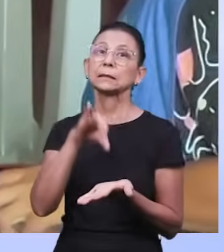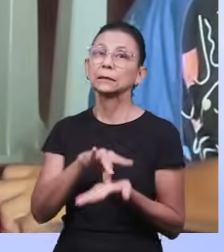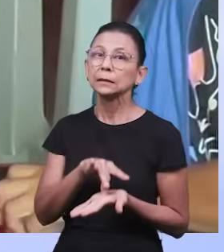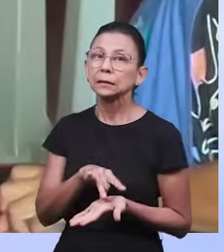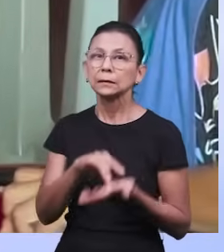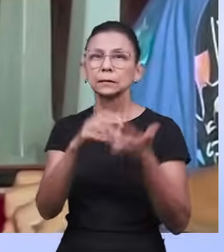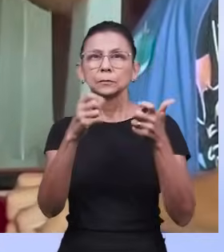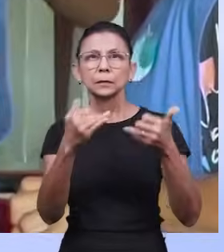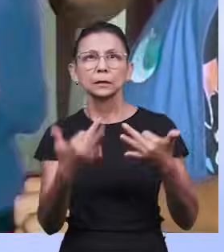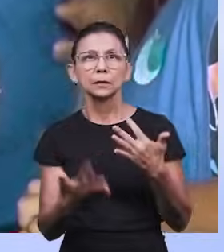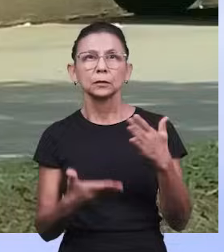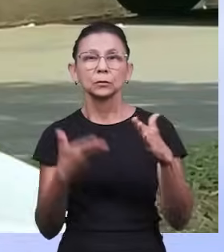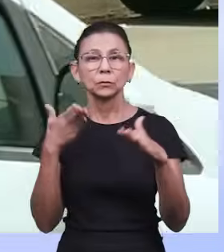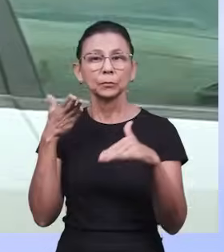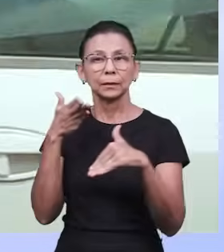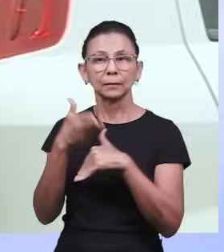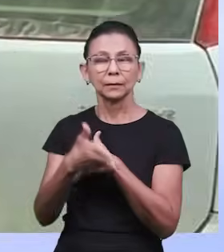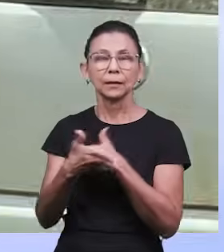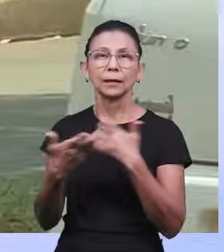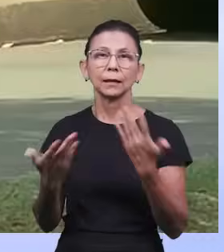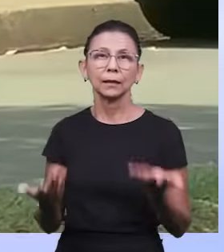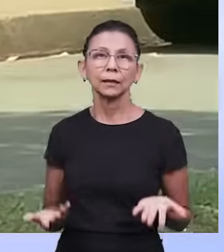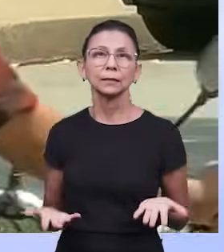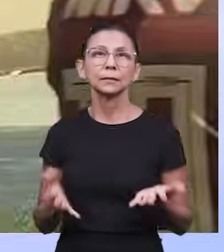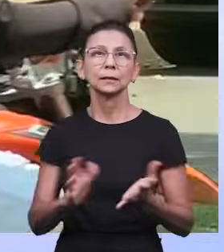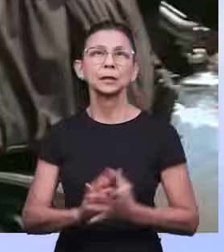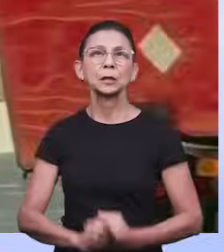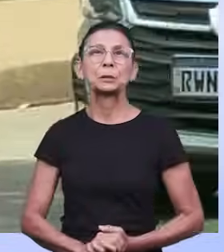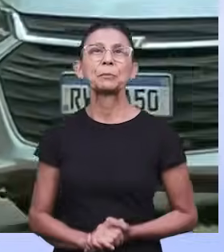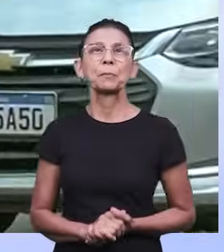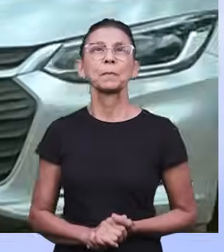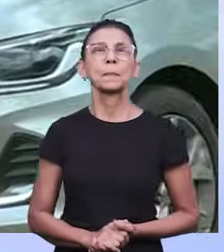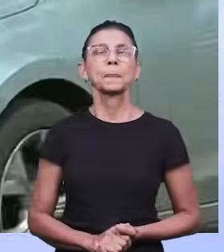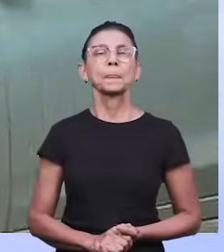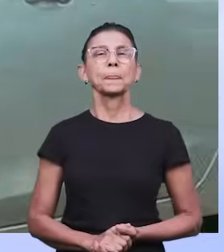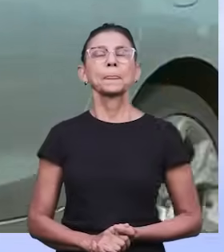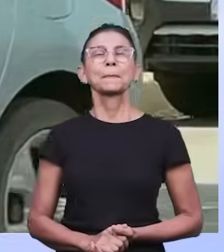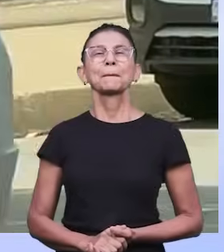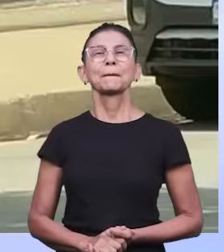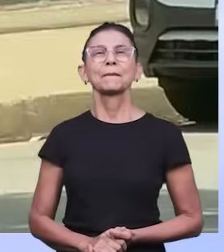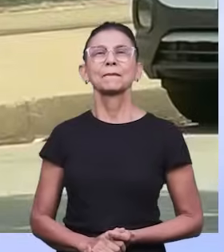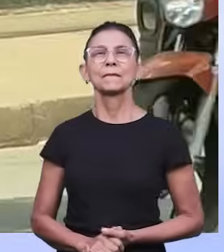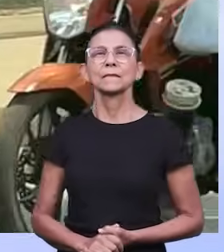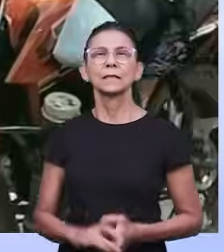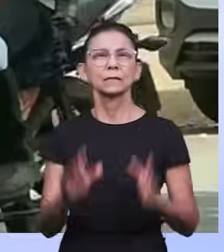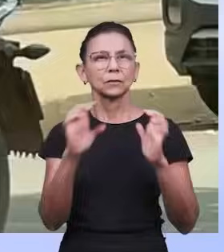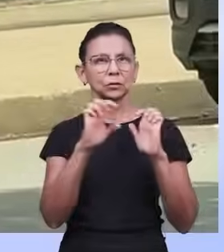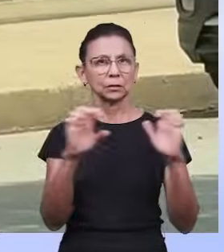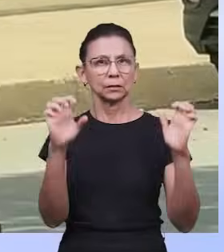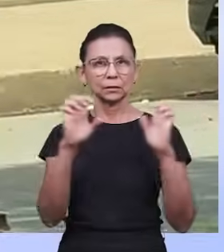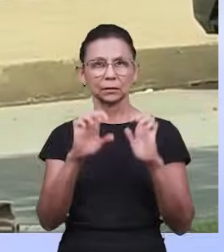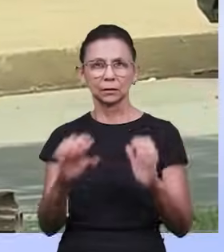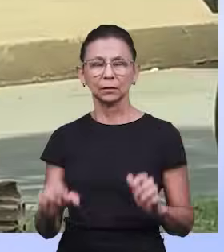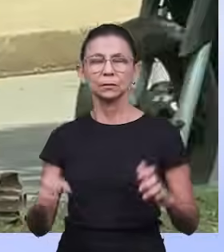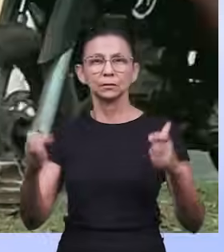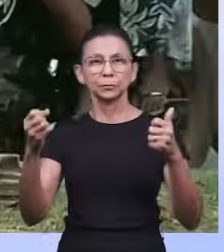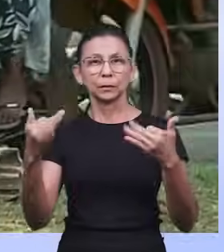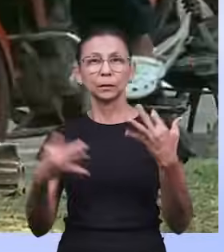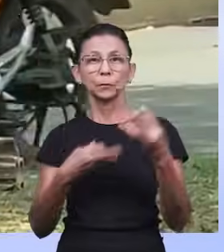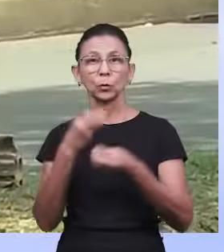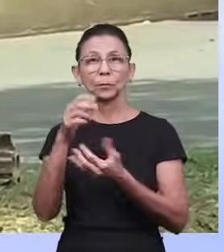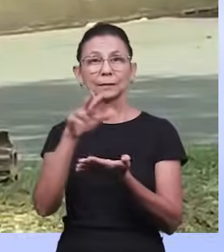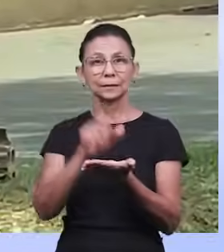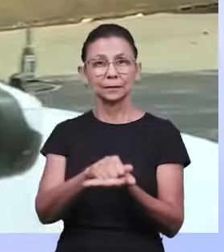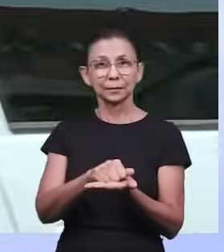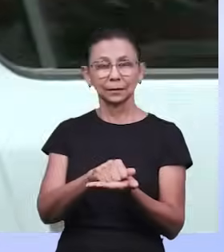mesmo ali, pegava o celular das pessoas e colocava ali a inscrição, né, no canal, e isso foi